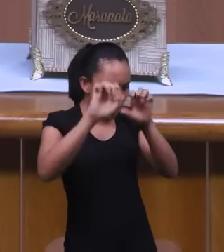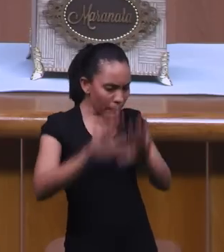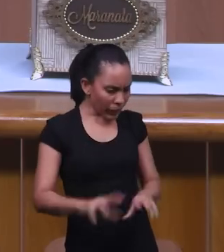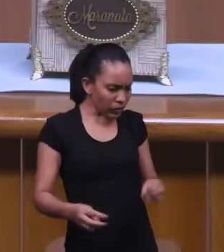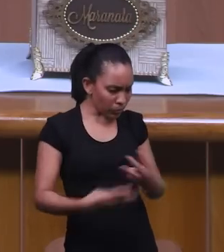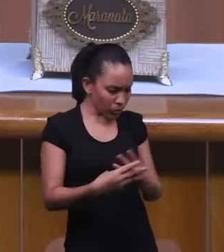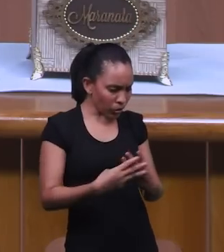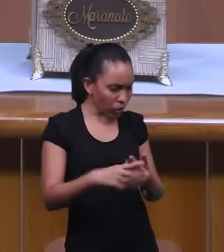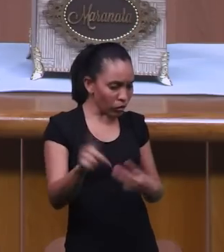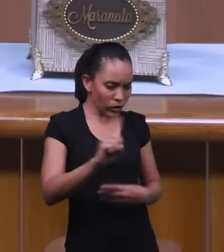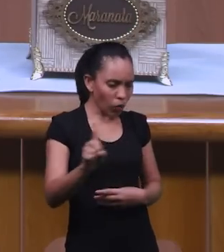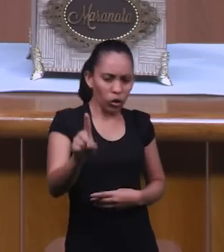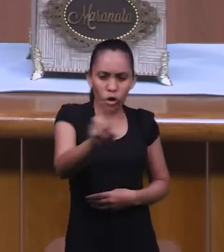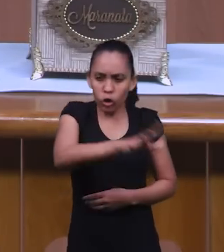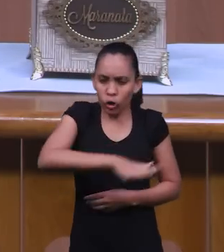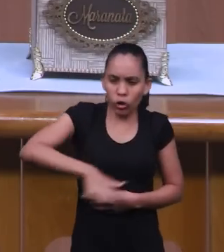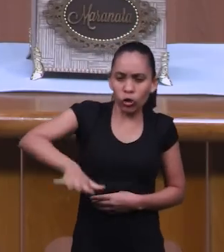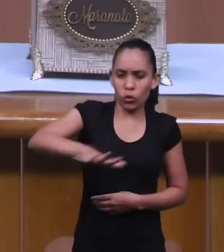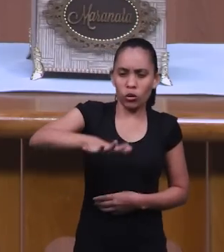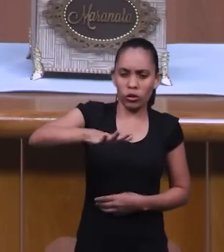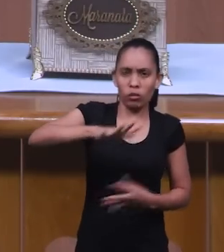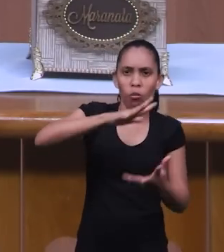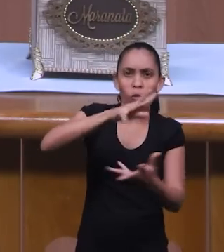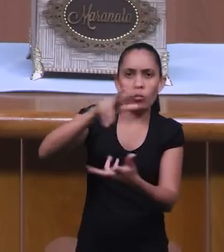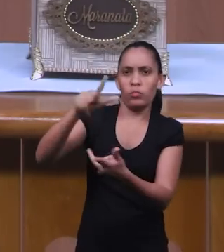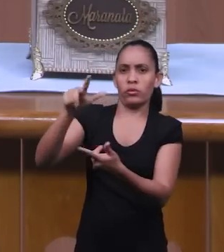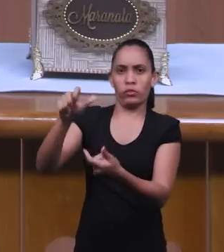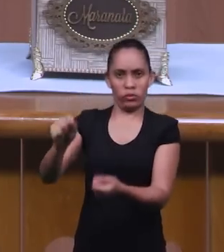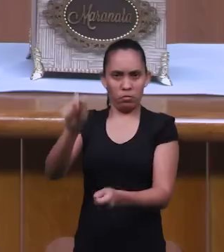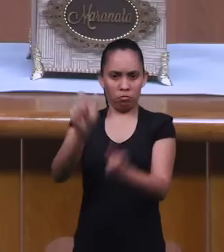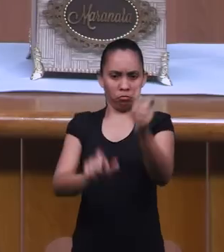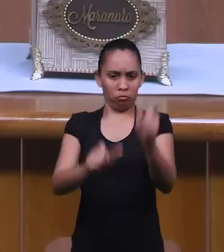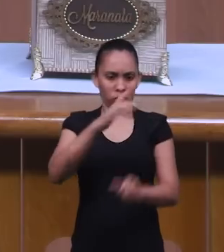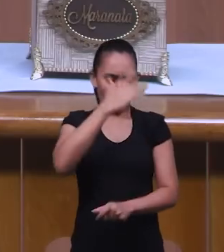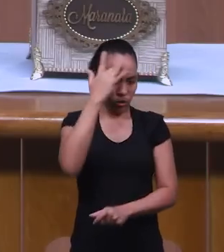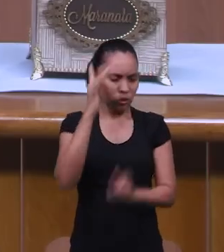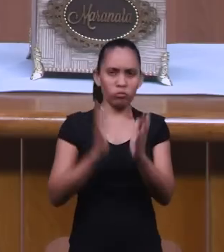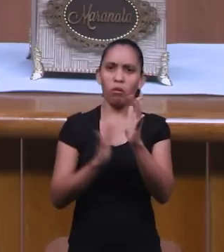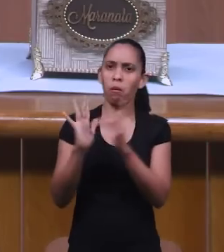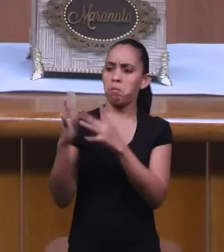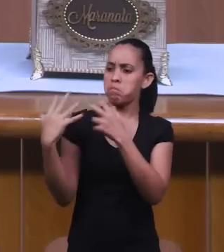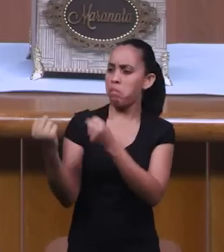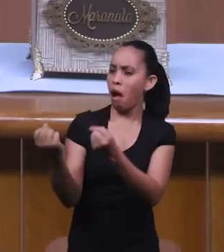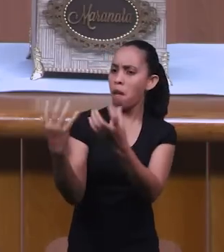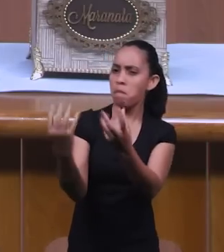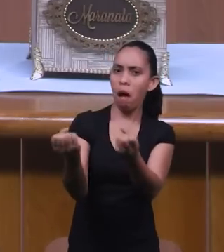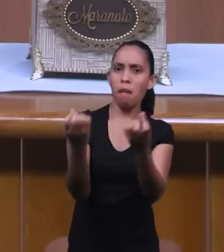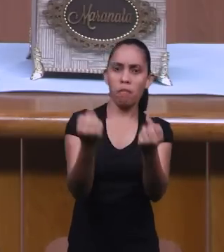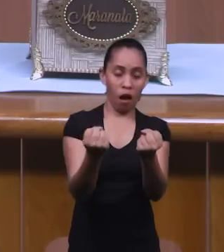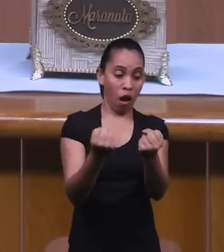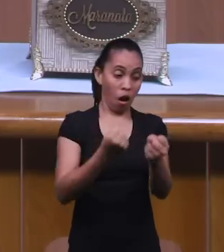judeus, era para toda a humanidade. E começaram a se converter, pessoas vindo. Os judeus